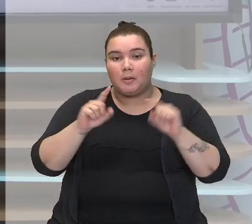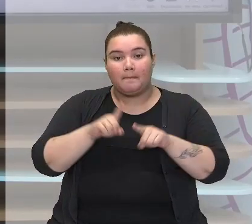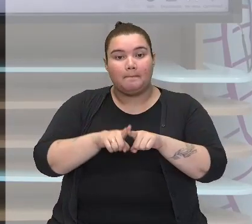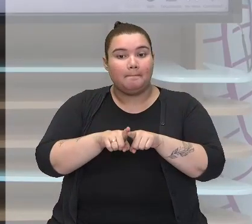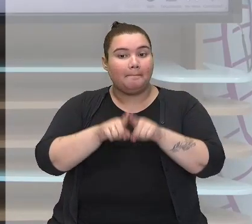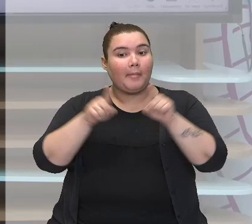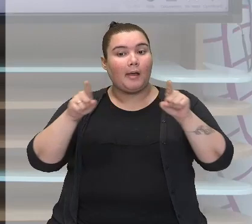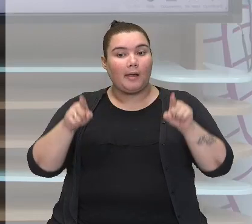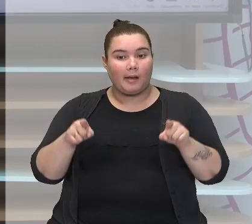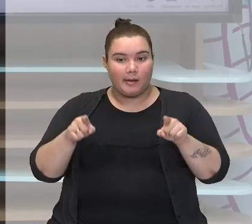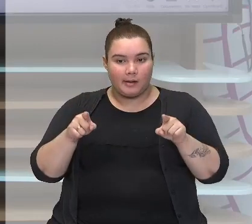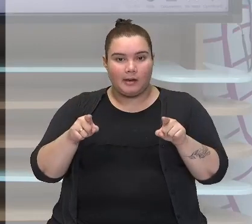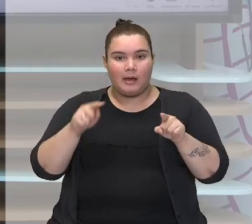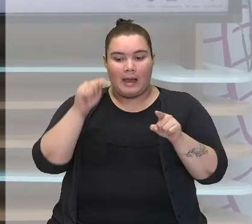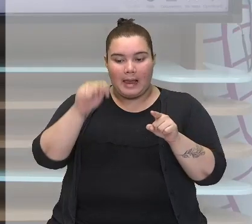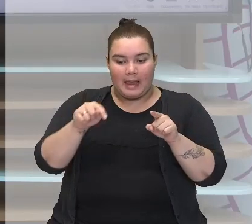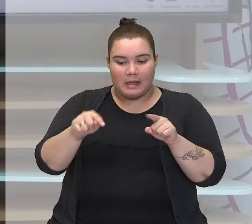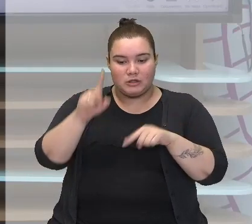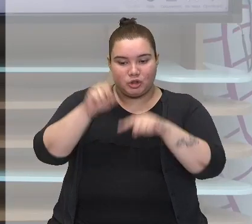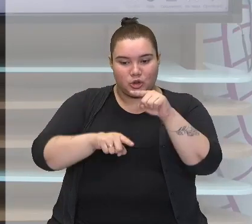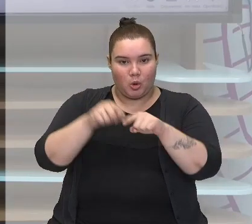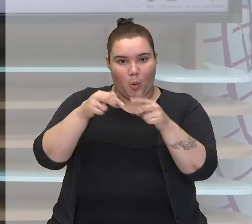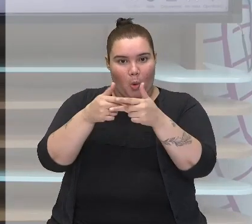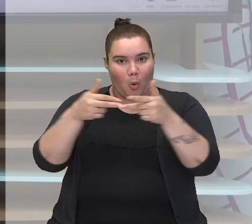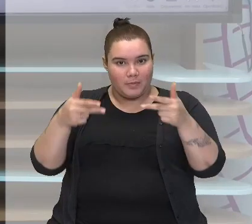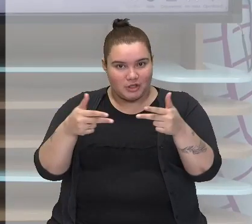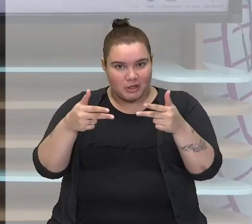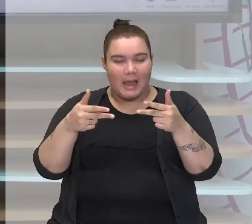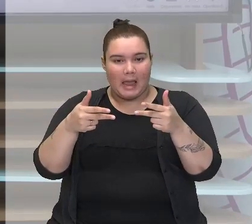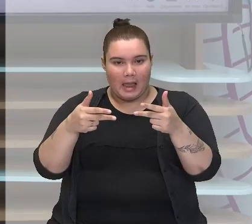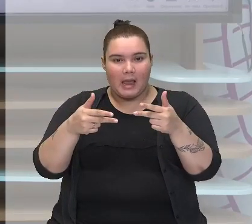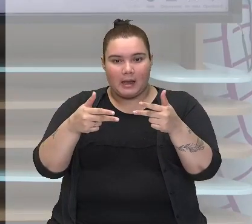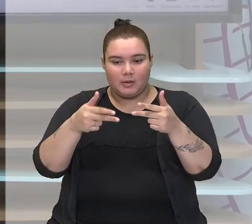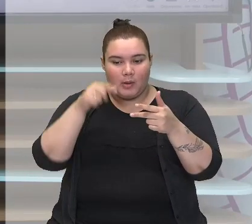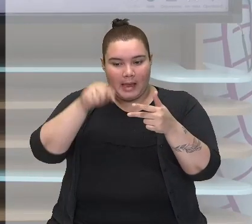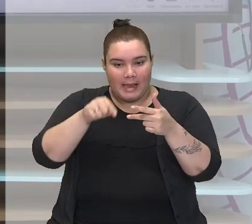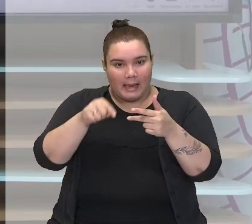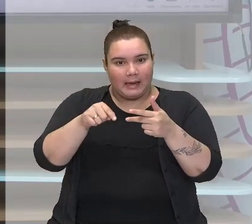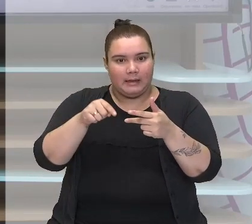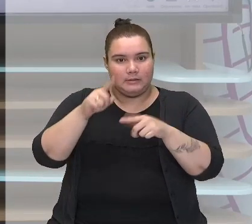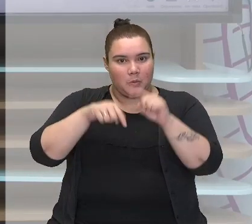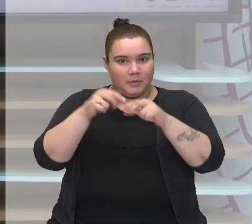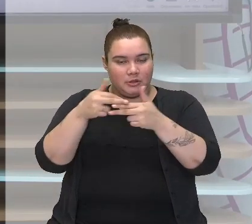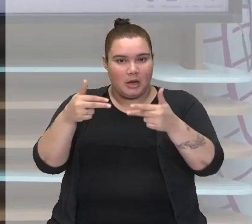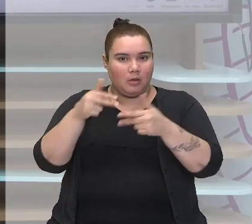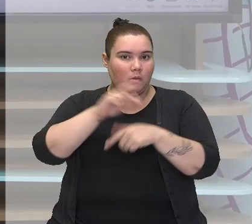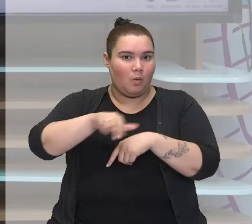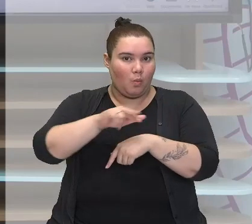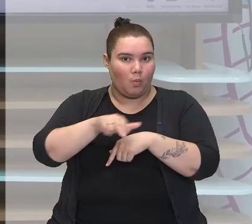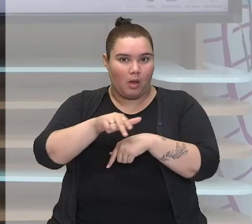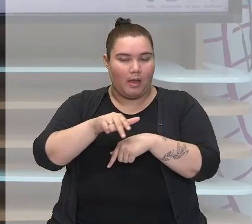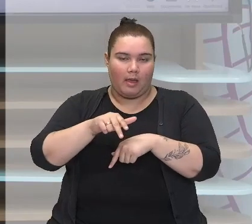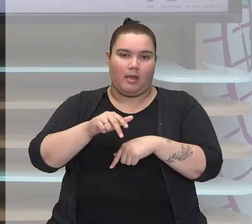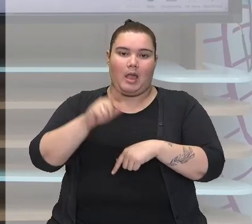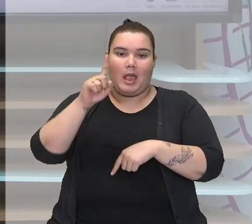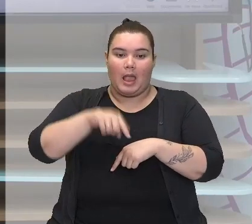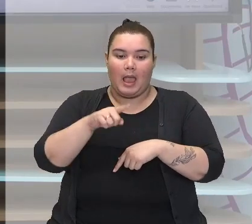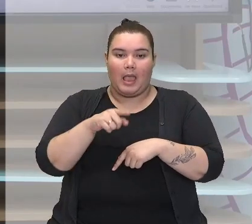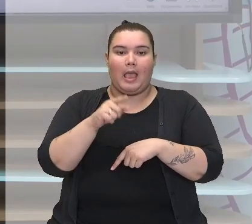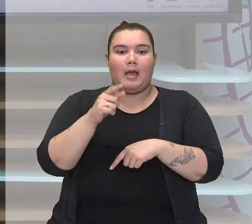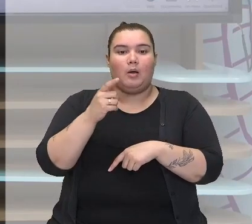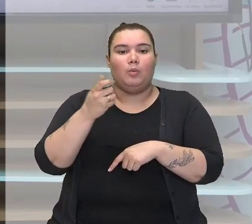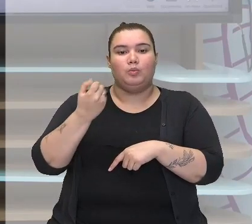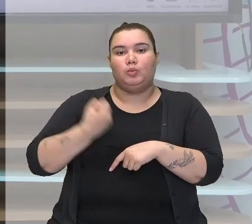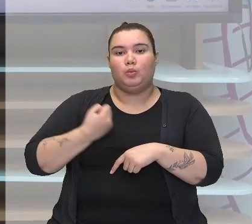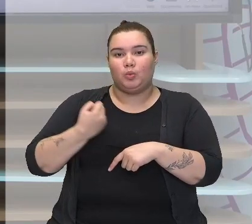realidade, não é essa coisa que pode ser medida, como eu falei inicialmente, mas ela pode